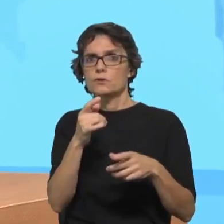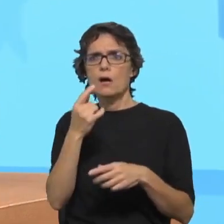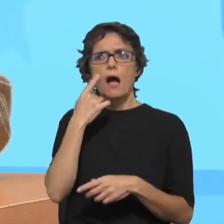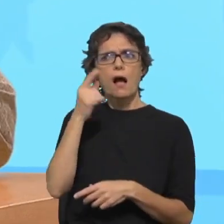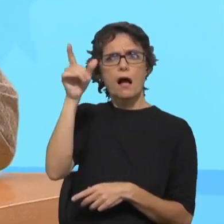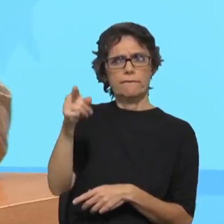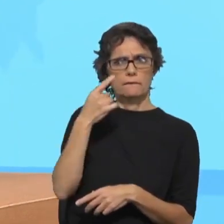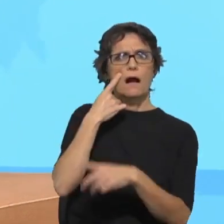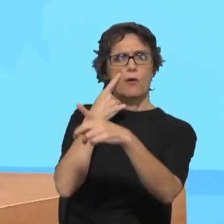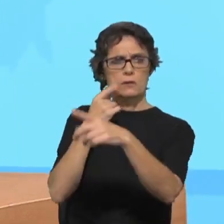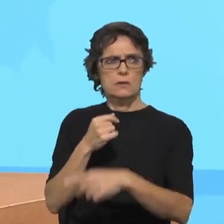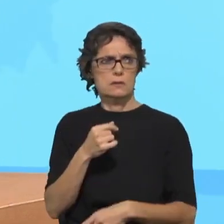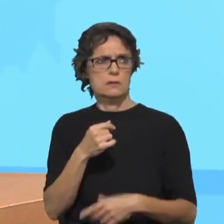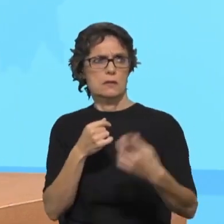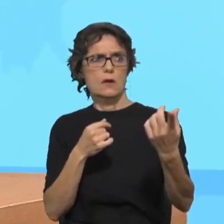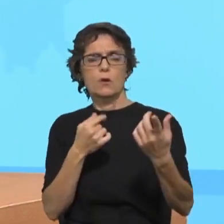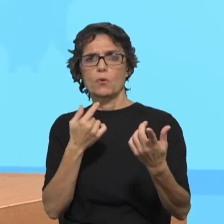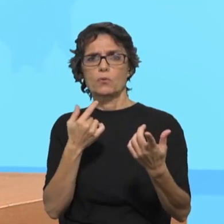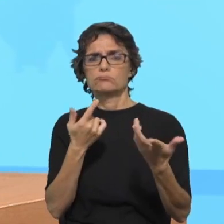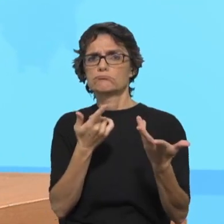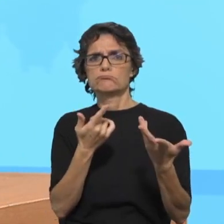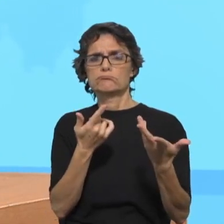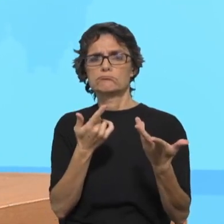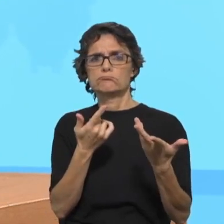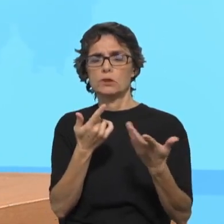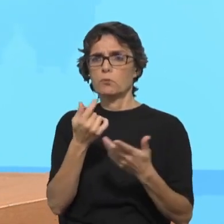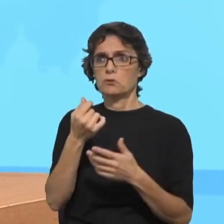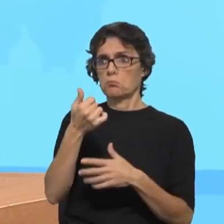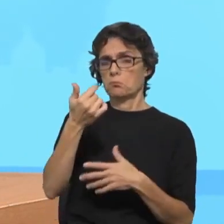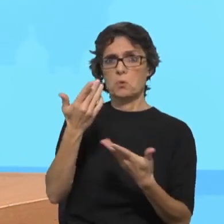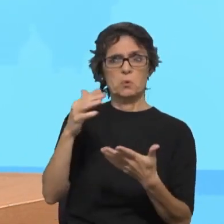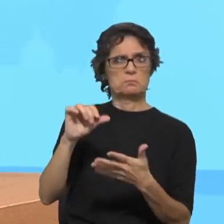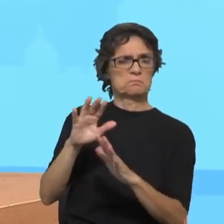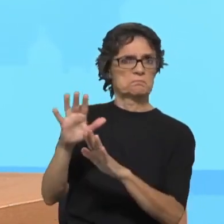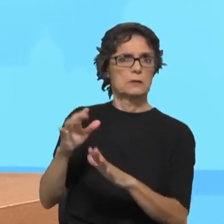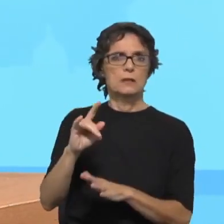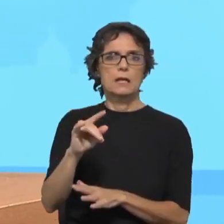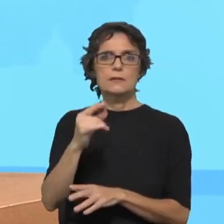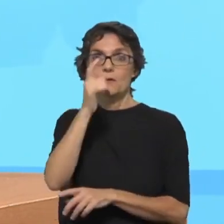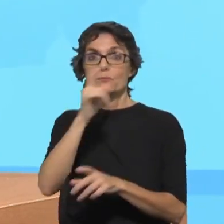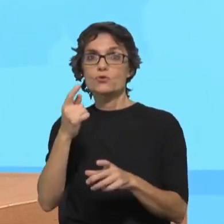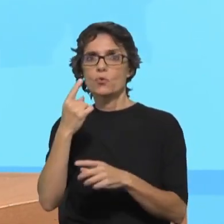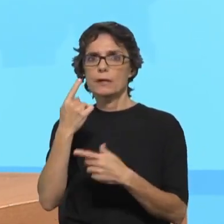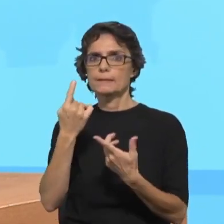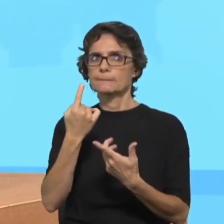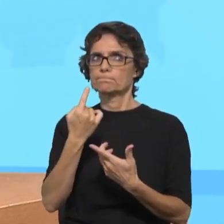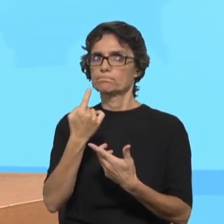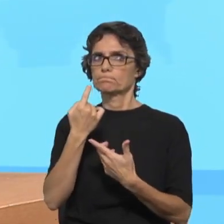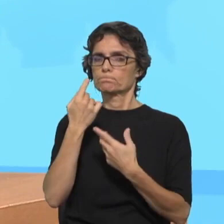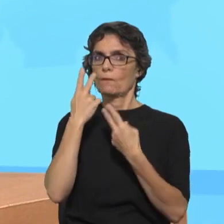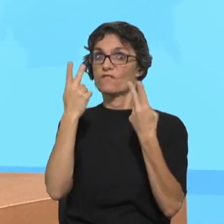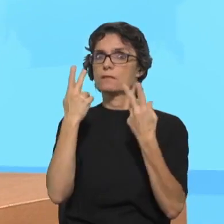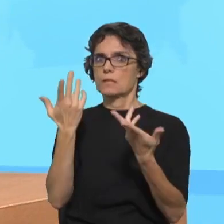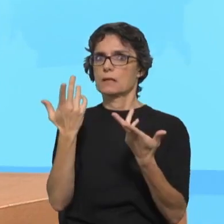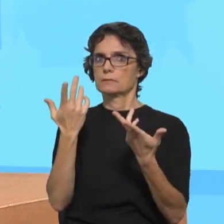admira, ou não admira, mas que são, publicamente também, têm uma ligação a